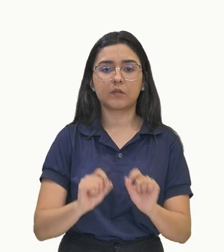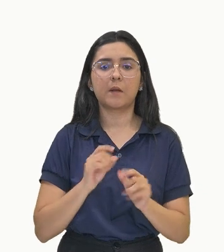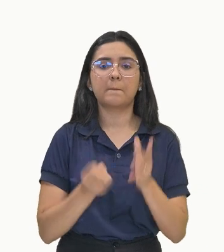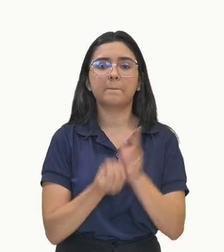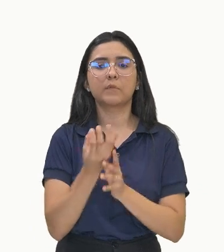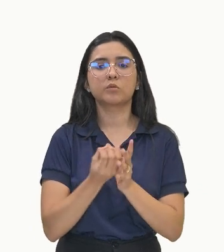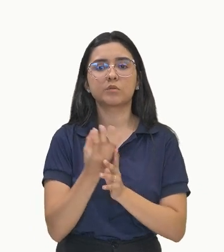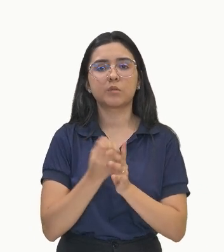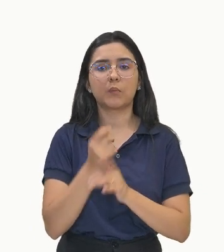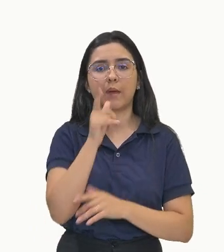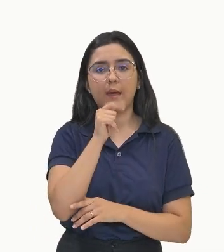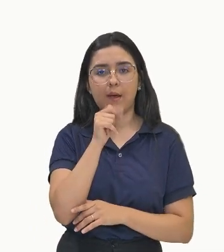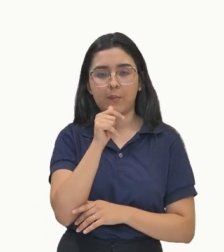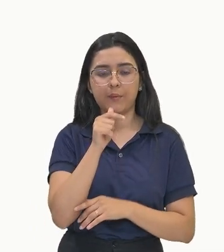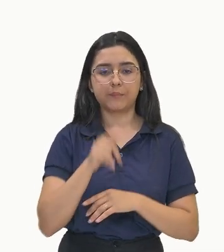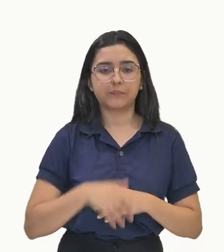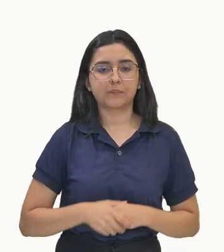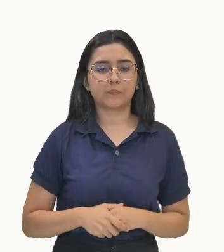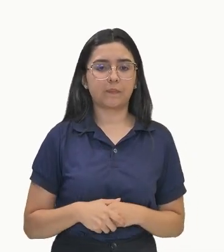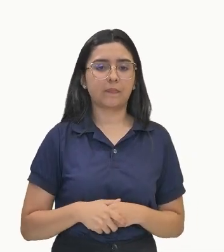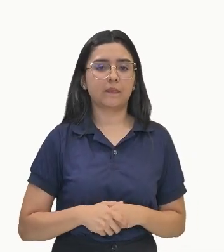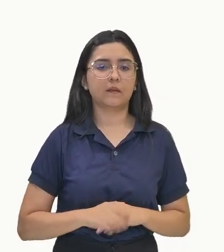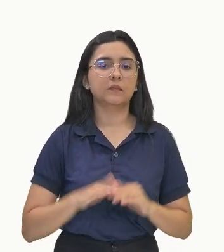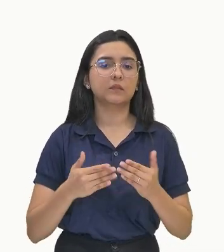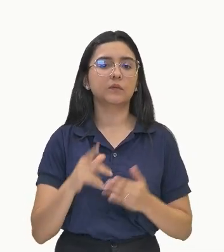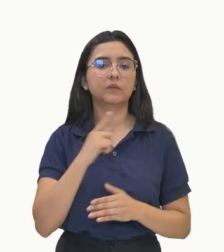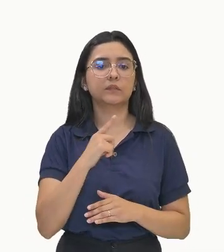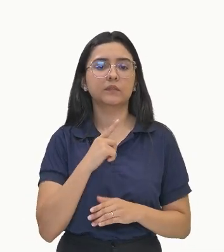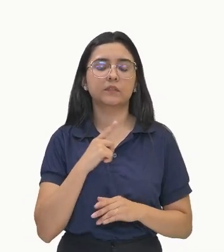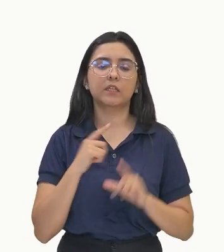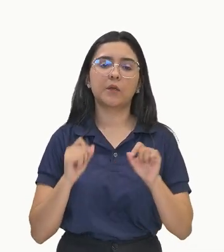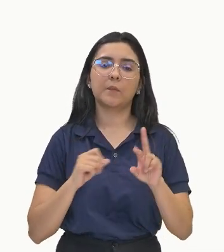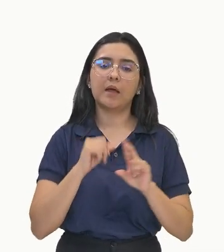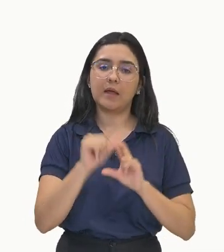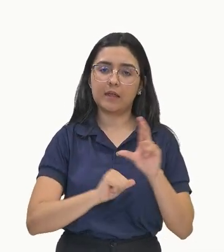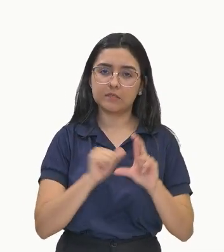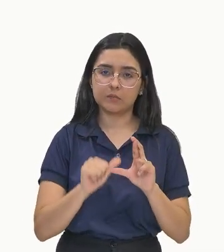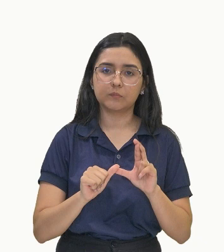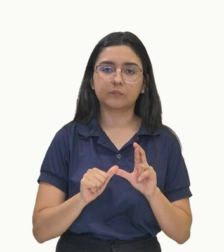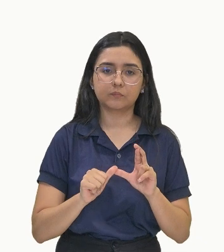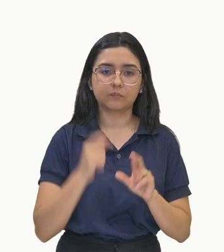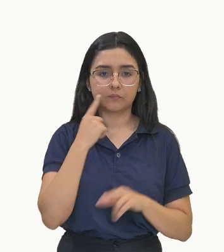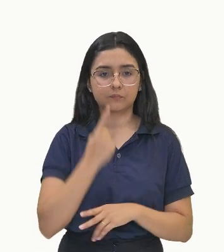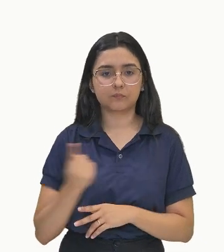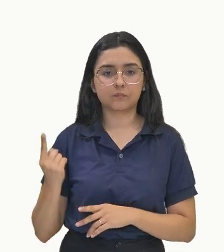da água, tá? Então nós temos aqui uma reação